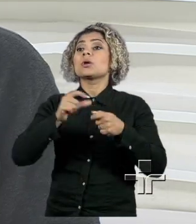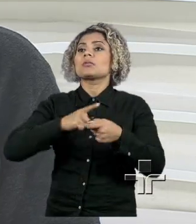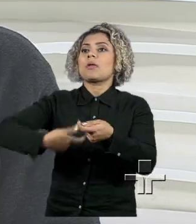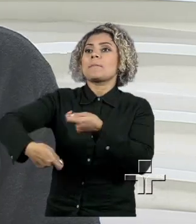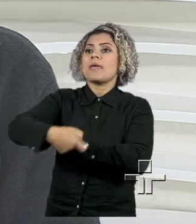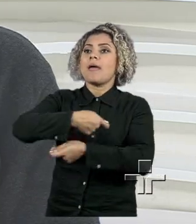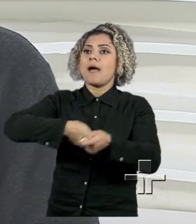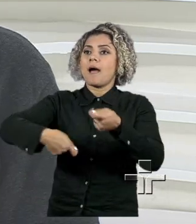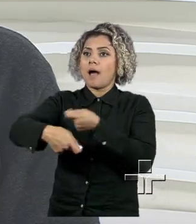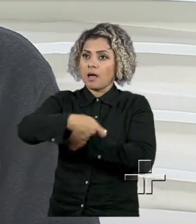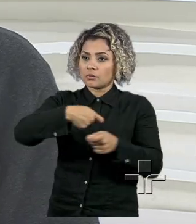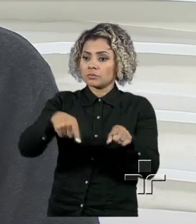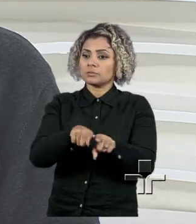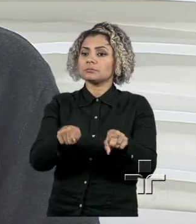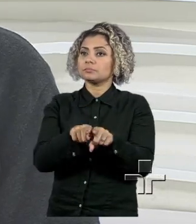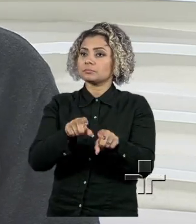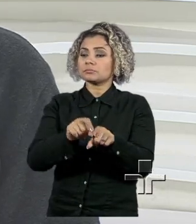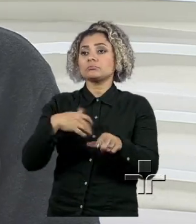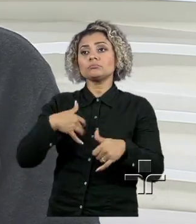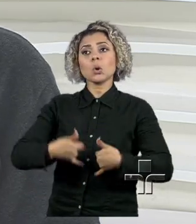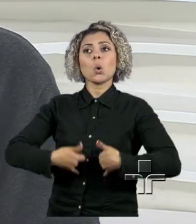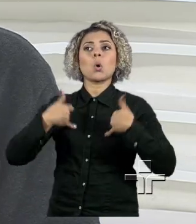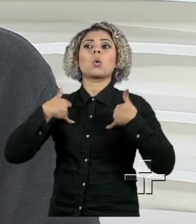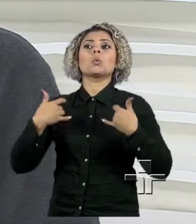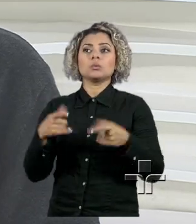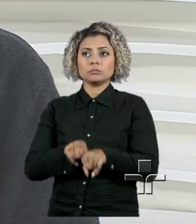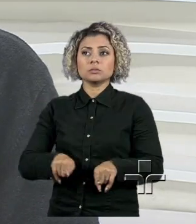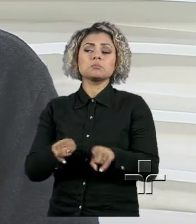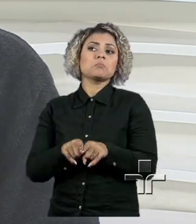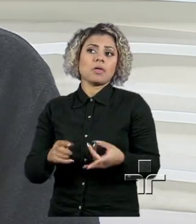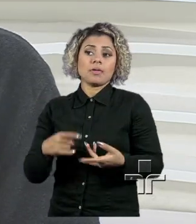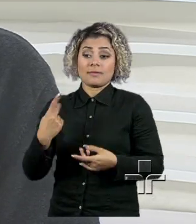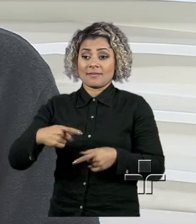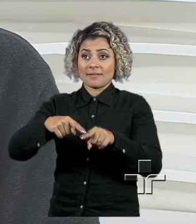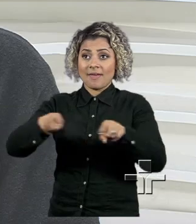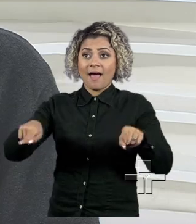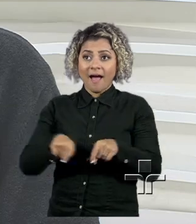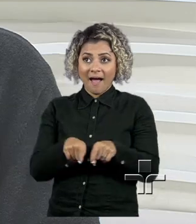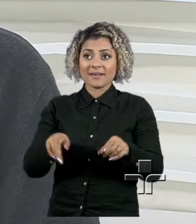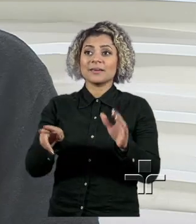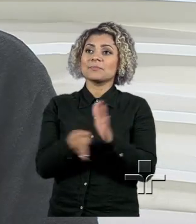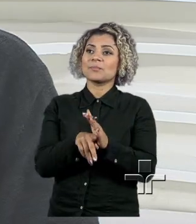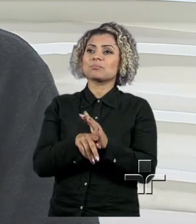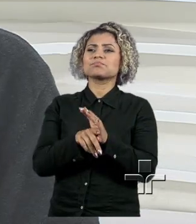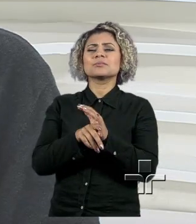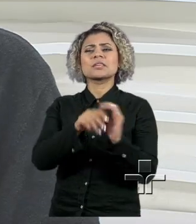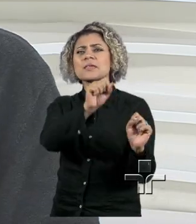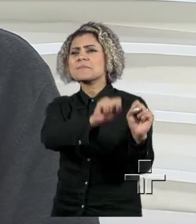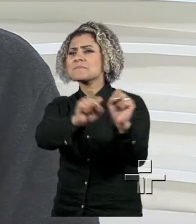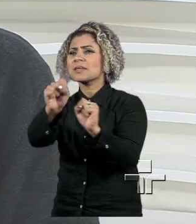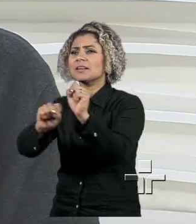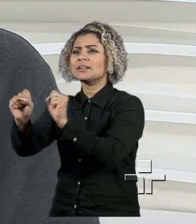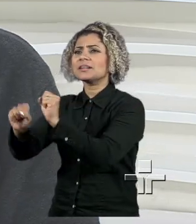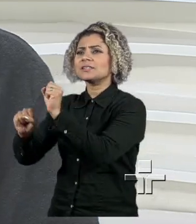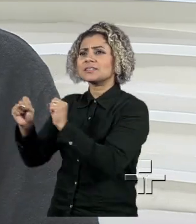emergente. E o que me dá muito orgulho, André, é saber que na sala dos CEOs de todas essas empresas